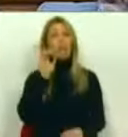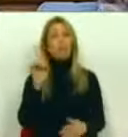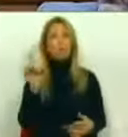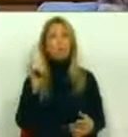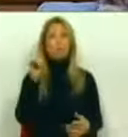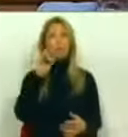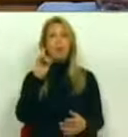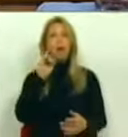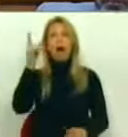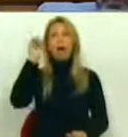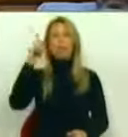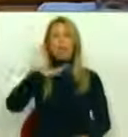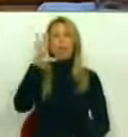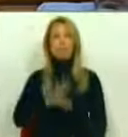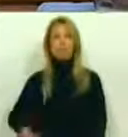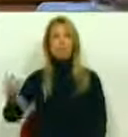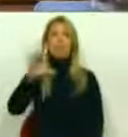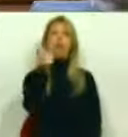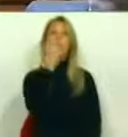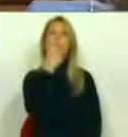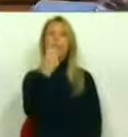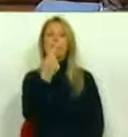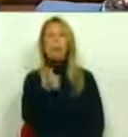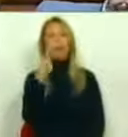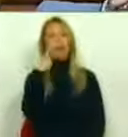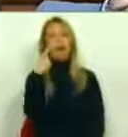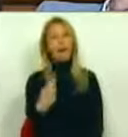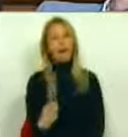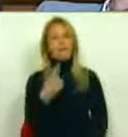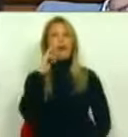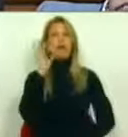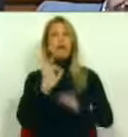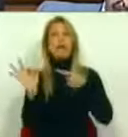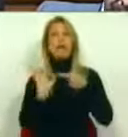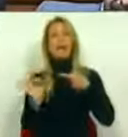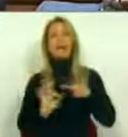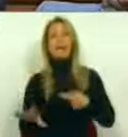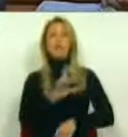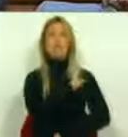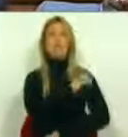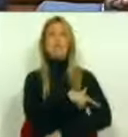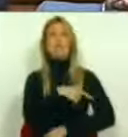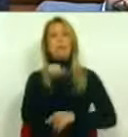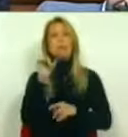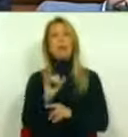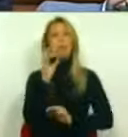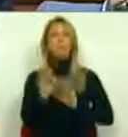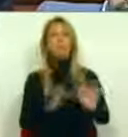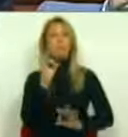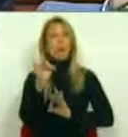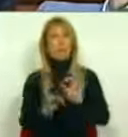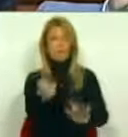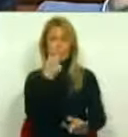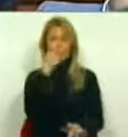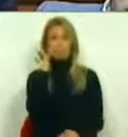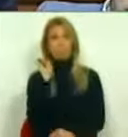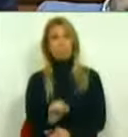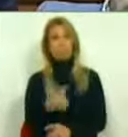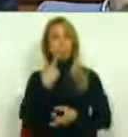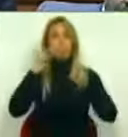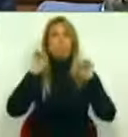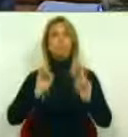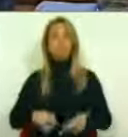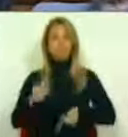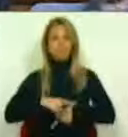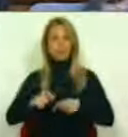Autoridade Nacional do Medicamento verifique as características e o potencial terapêutico do referido fármaco a fim de se evidenciar, no mais